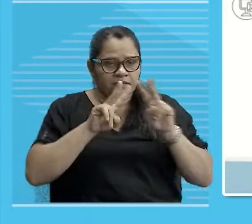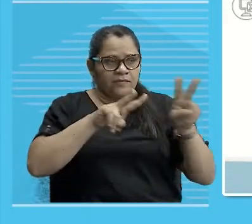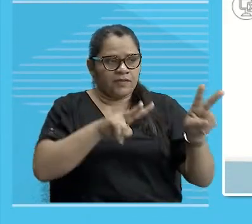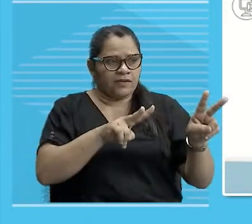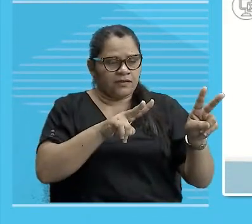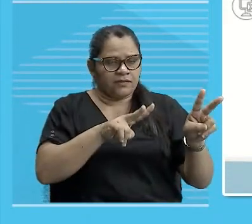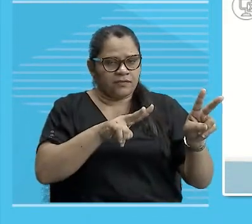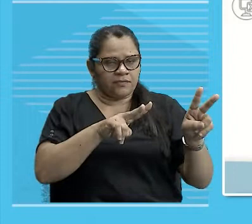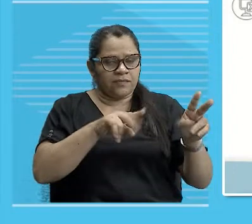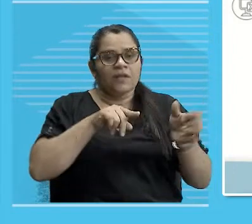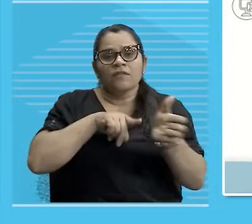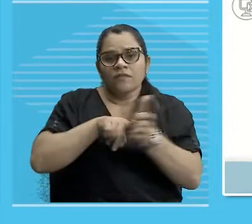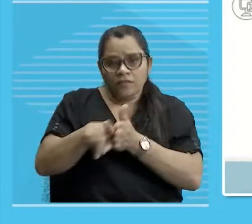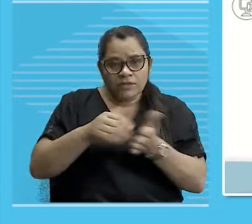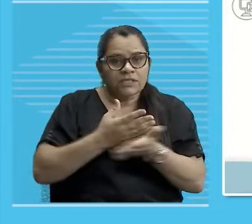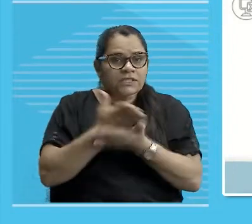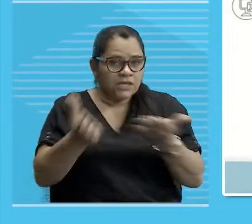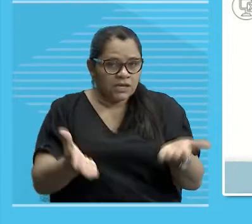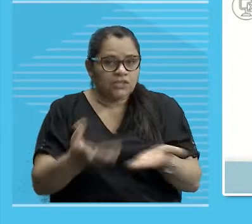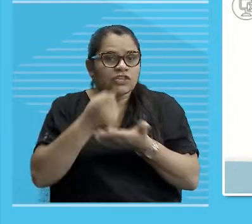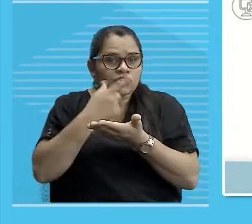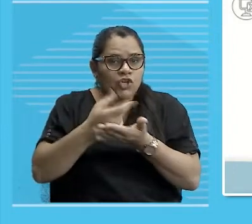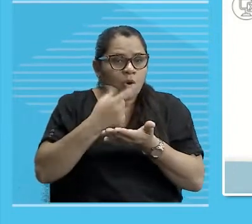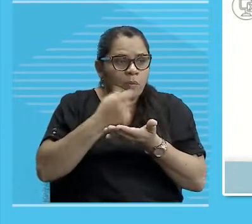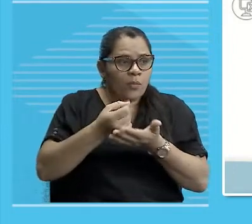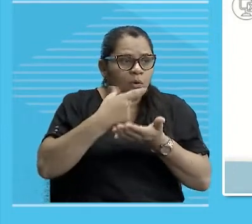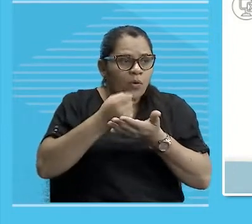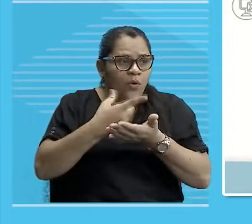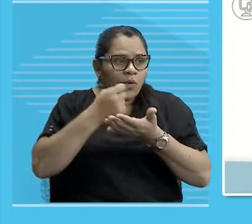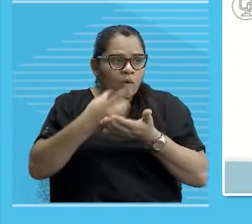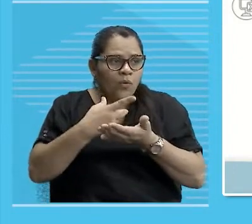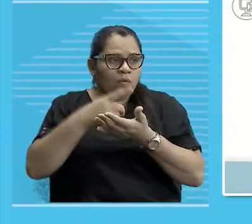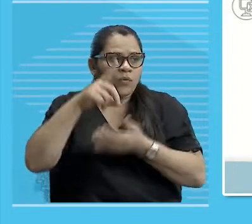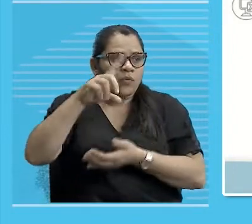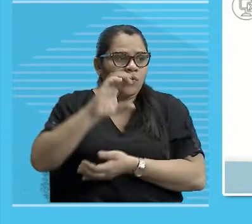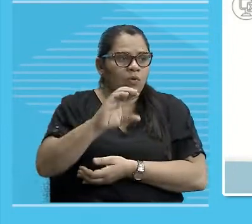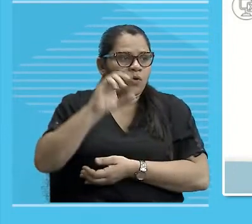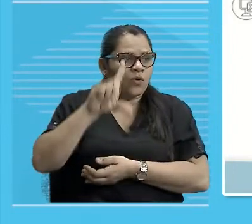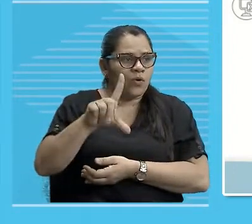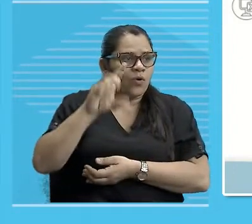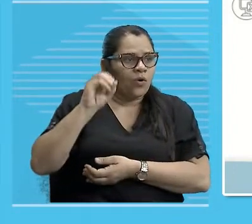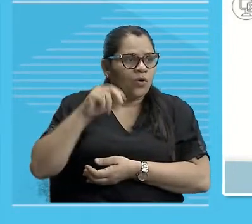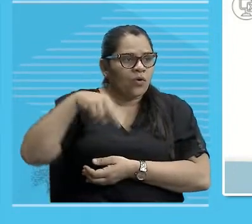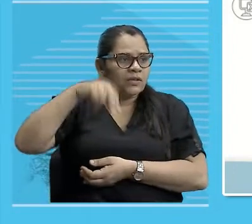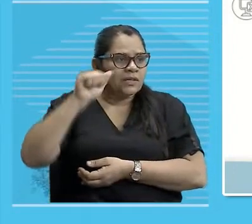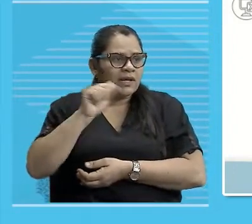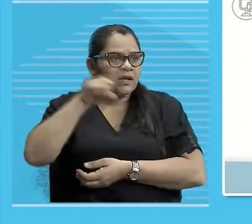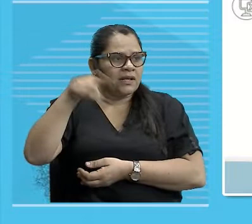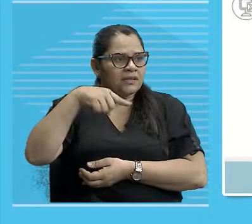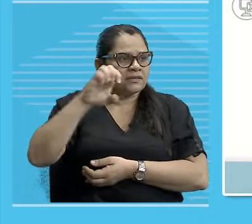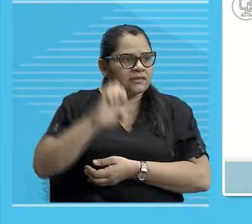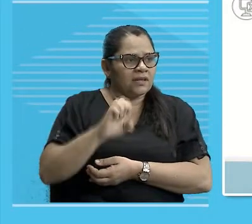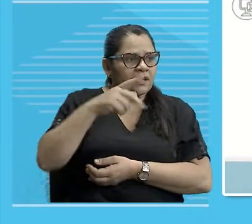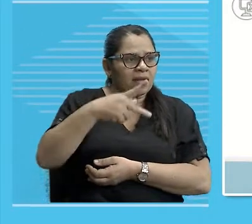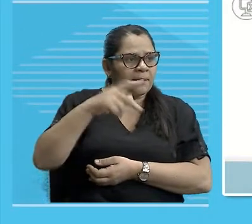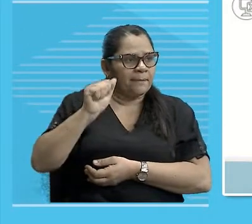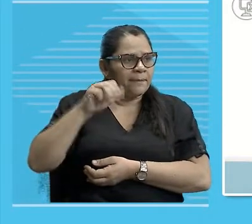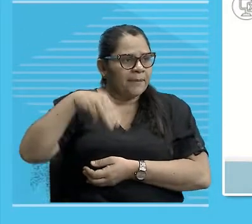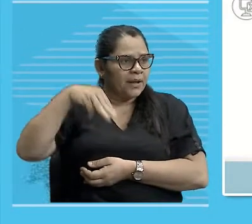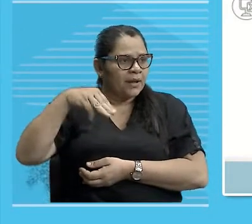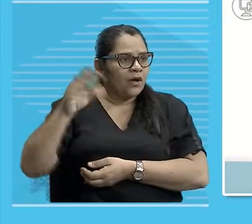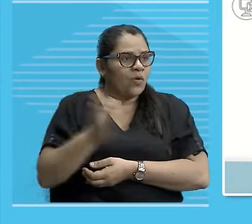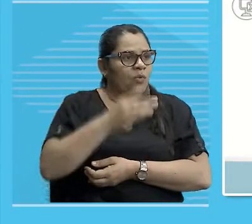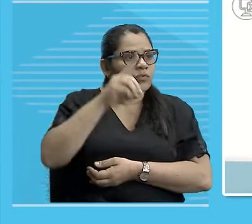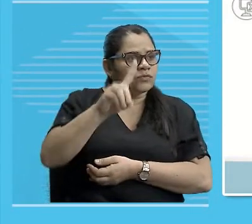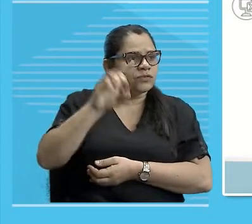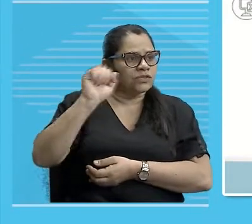tomou clonazepam? Ou diazepam? Ou midazolam? Já